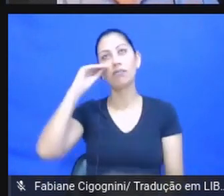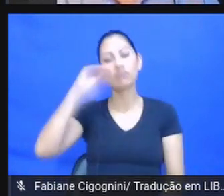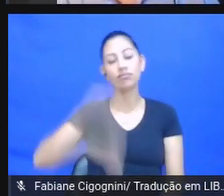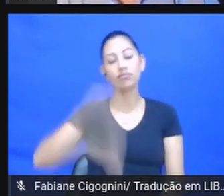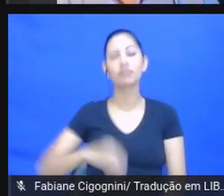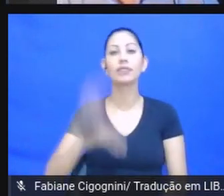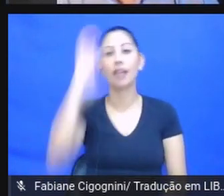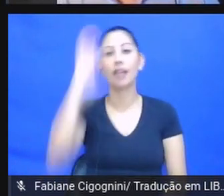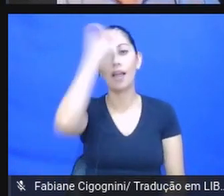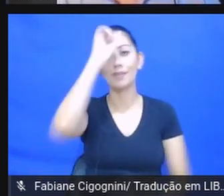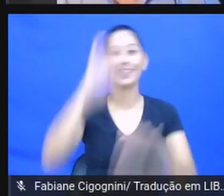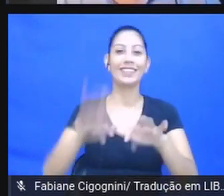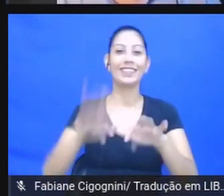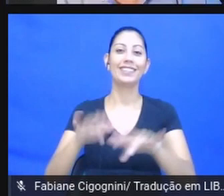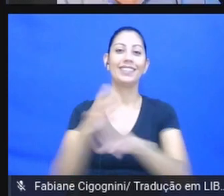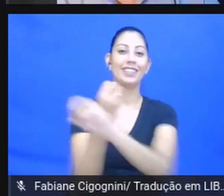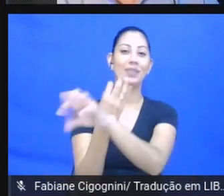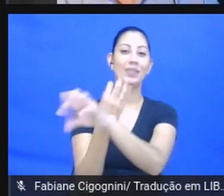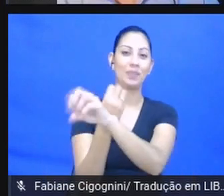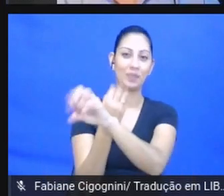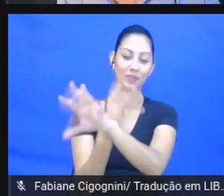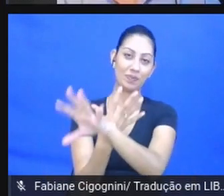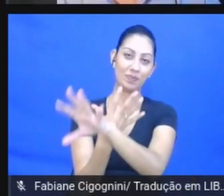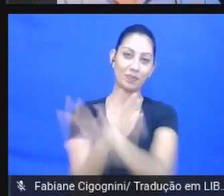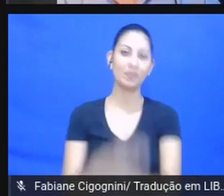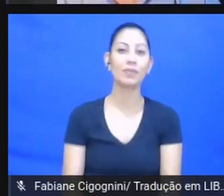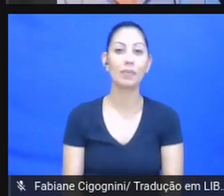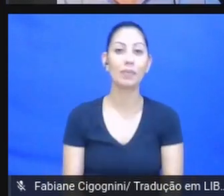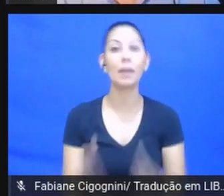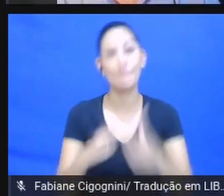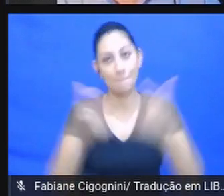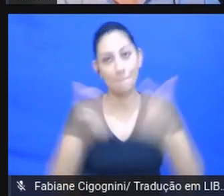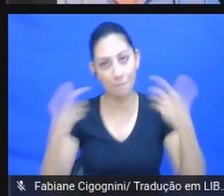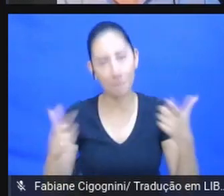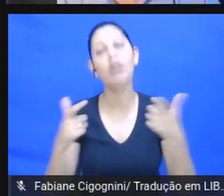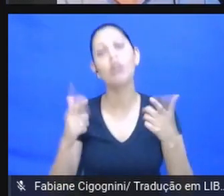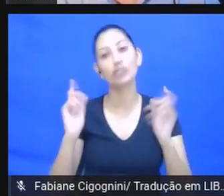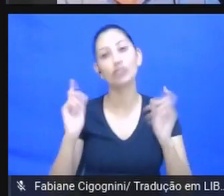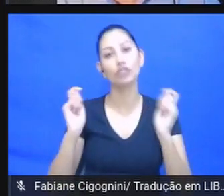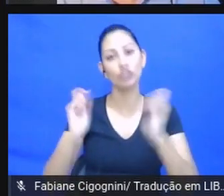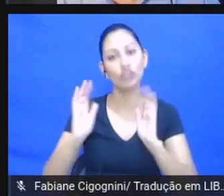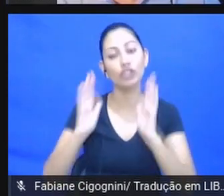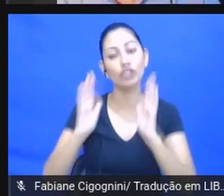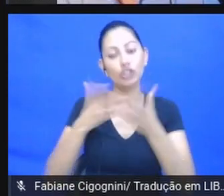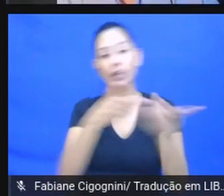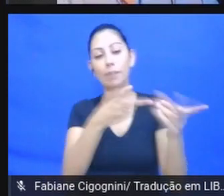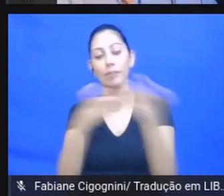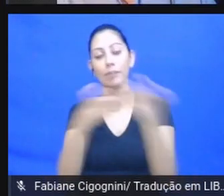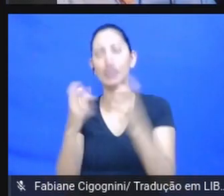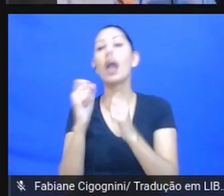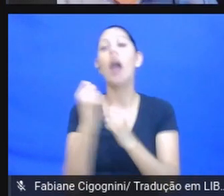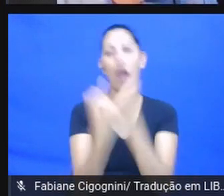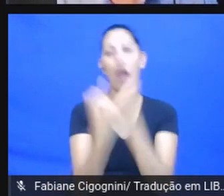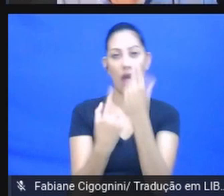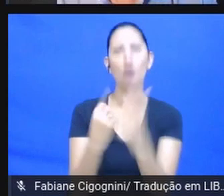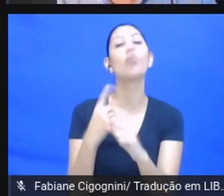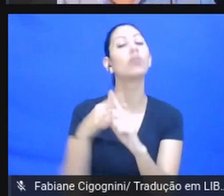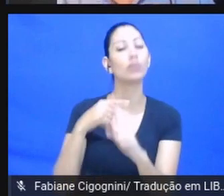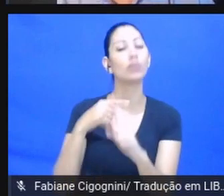das iniciativas, pelo que eu vejo, estão dando bastante certo.